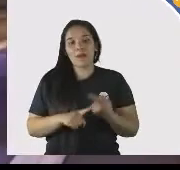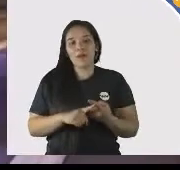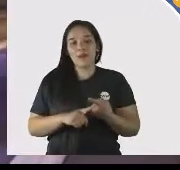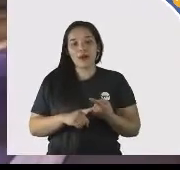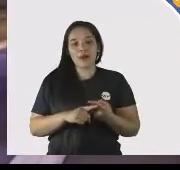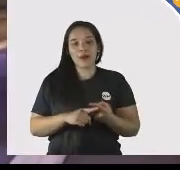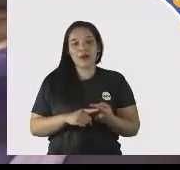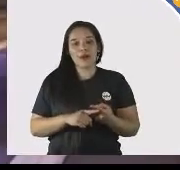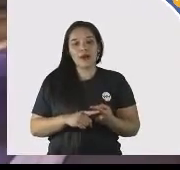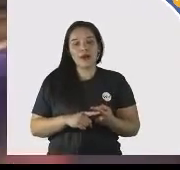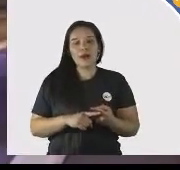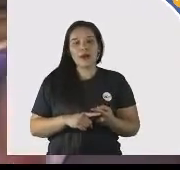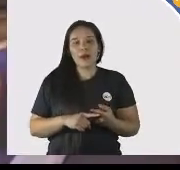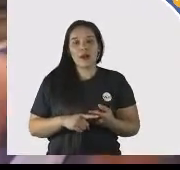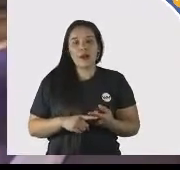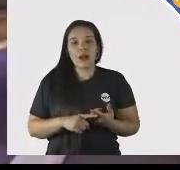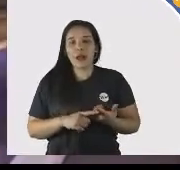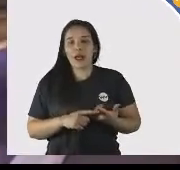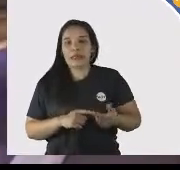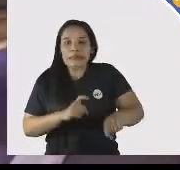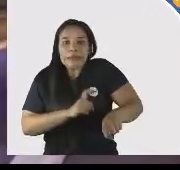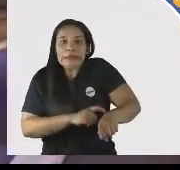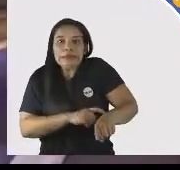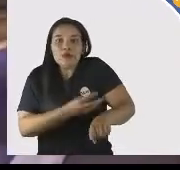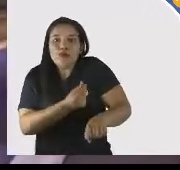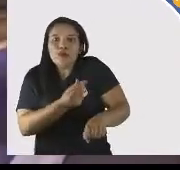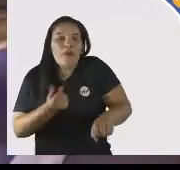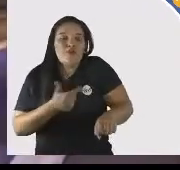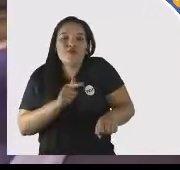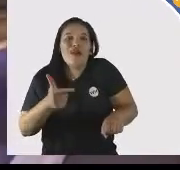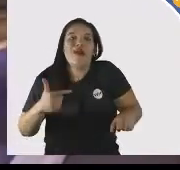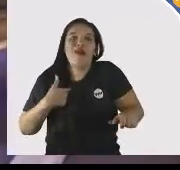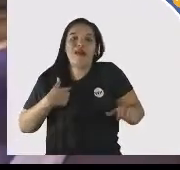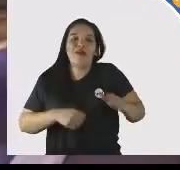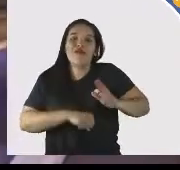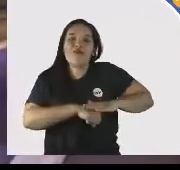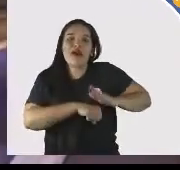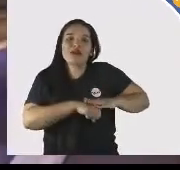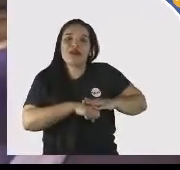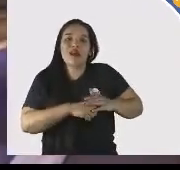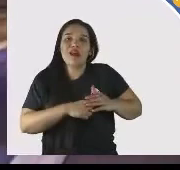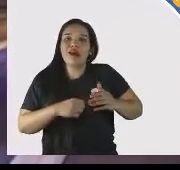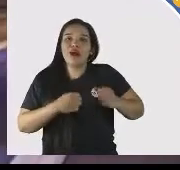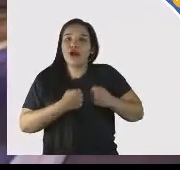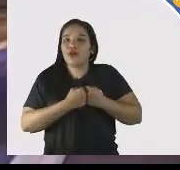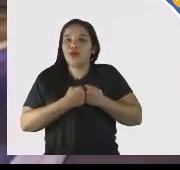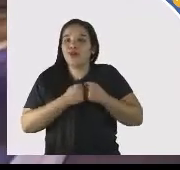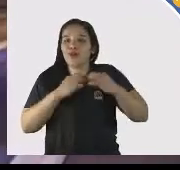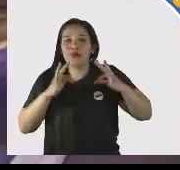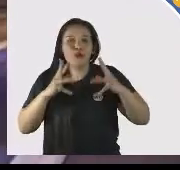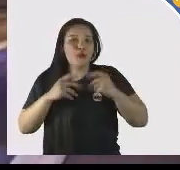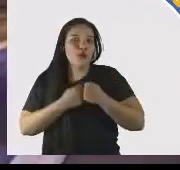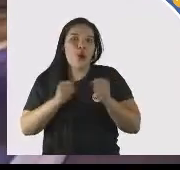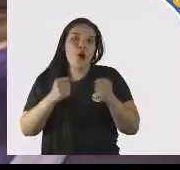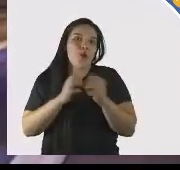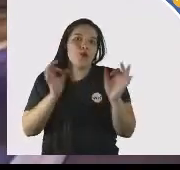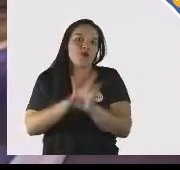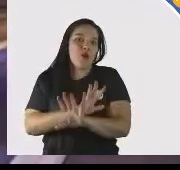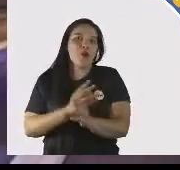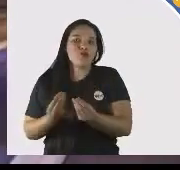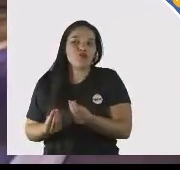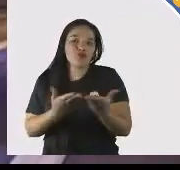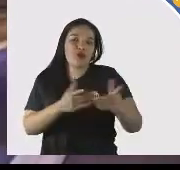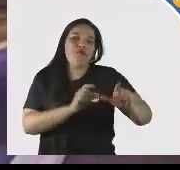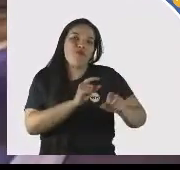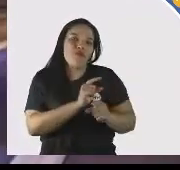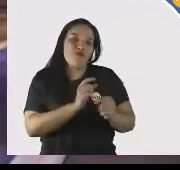Possivelmente não vai dar tempo de fazer todos esses carros com cenário atual desses fornecedores